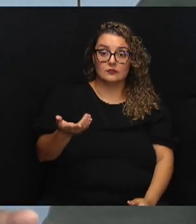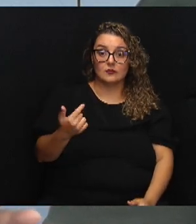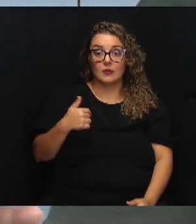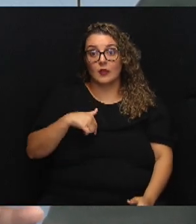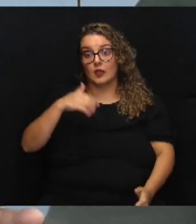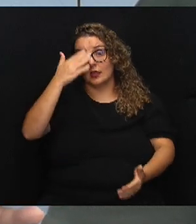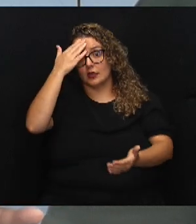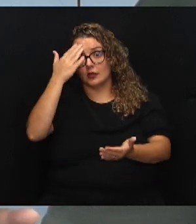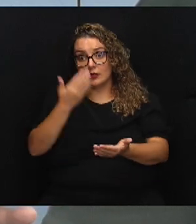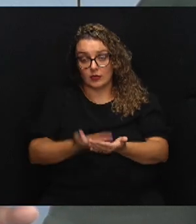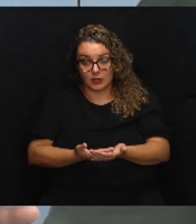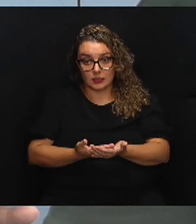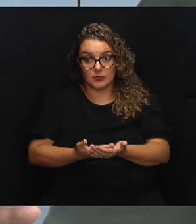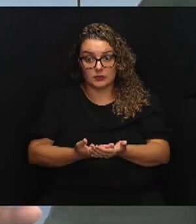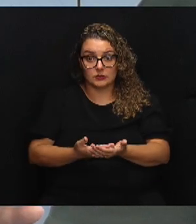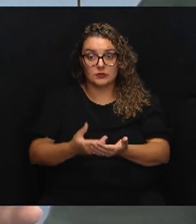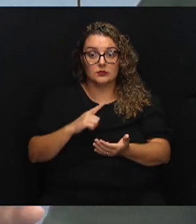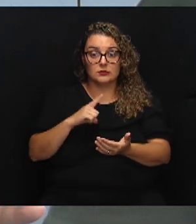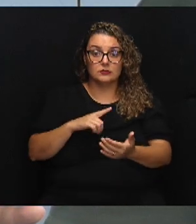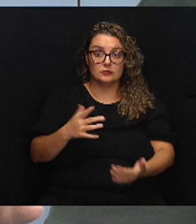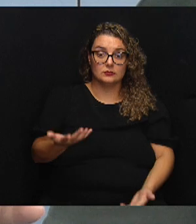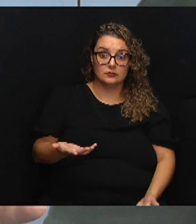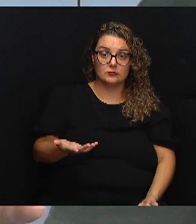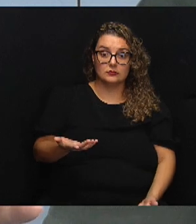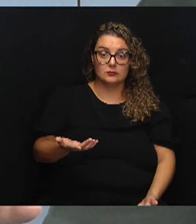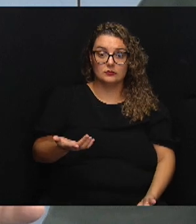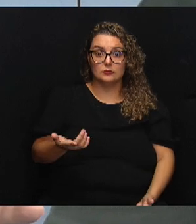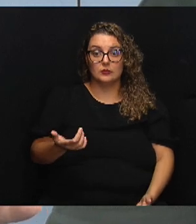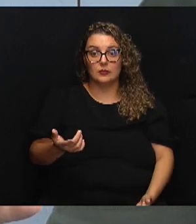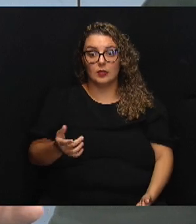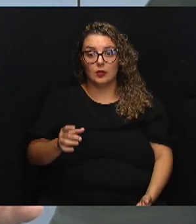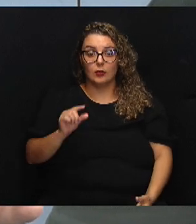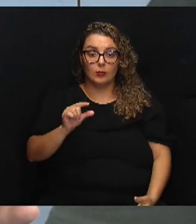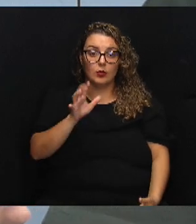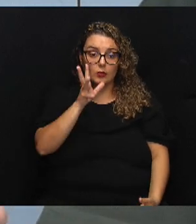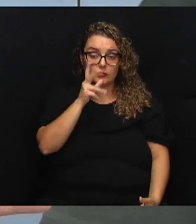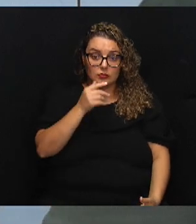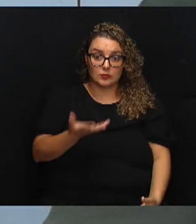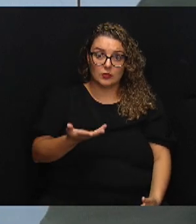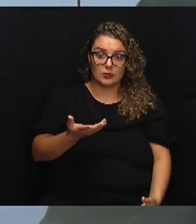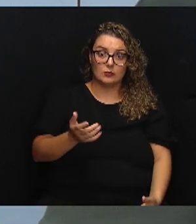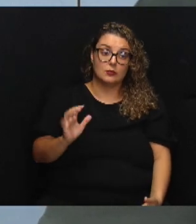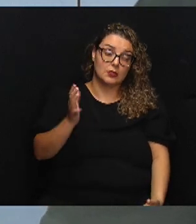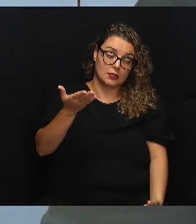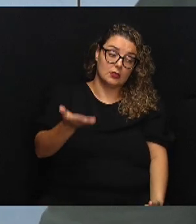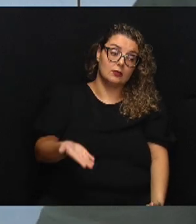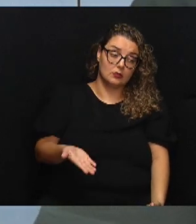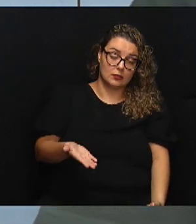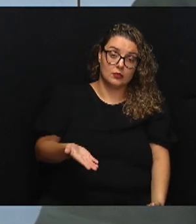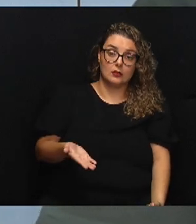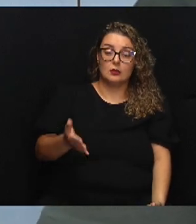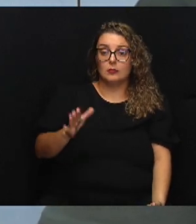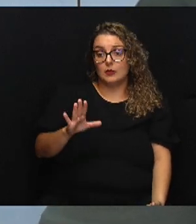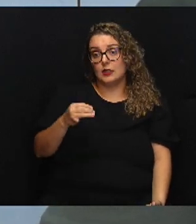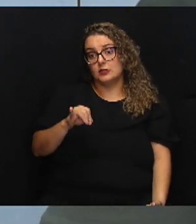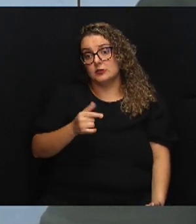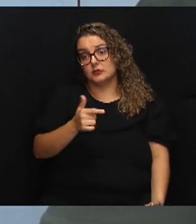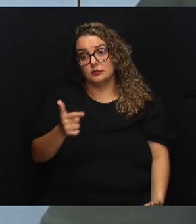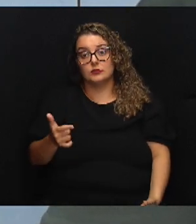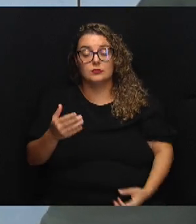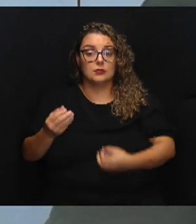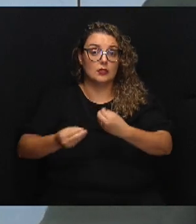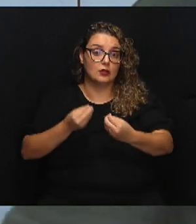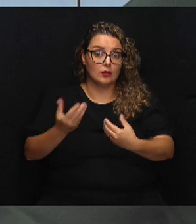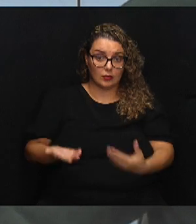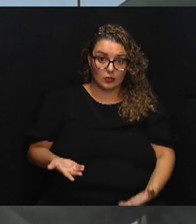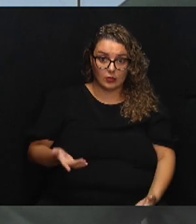que acaba gerando um pouco de demora para que isso daí aconteça. Mas se houver a possibilidade